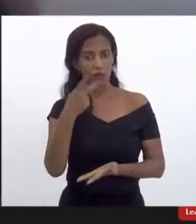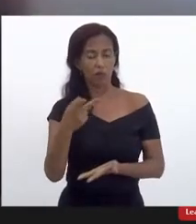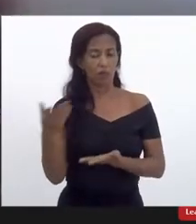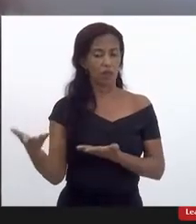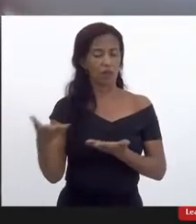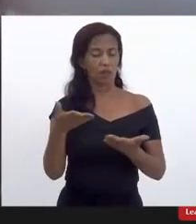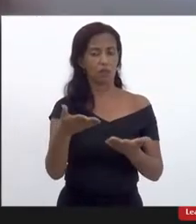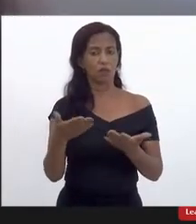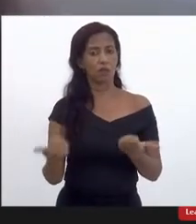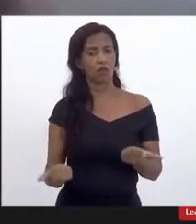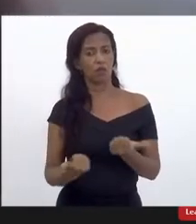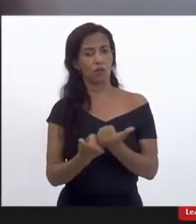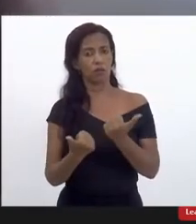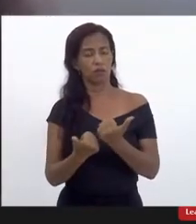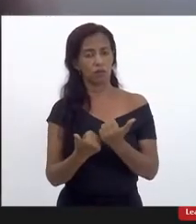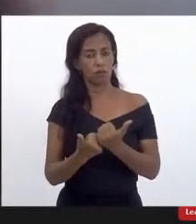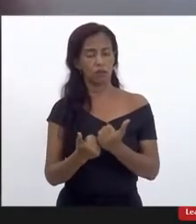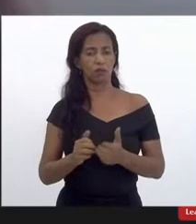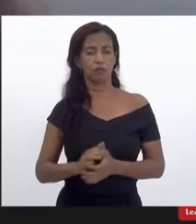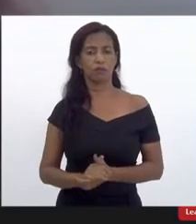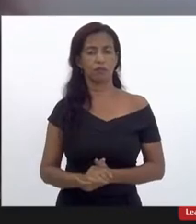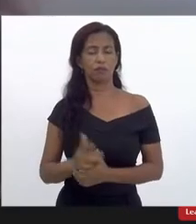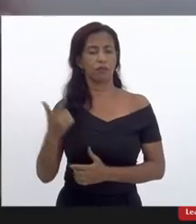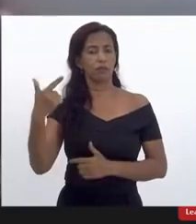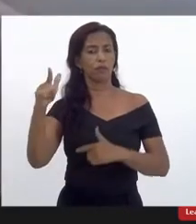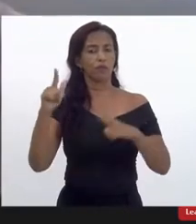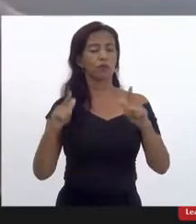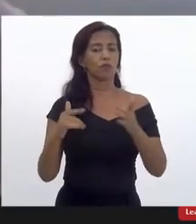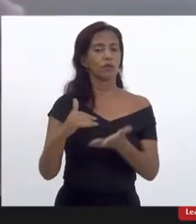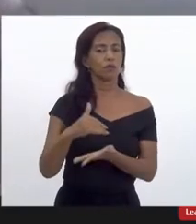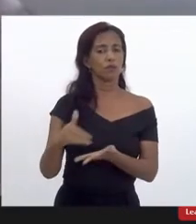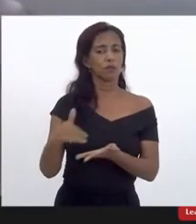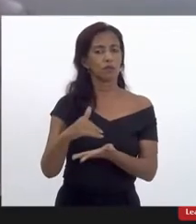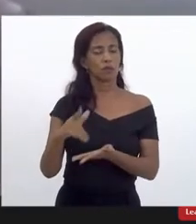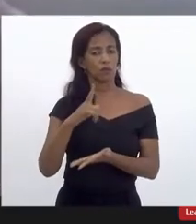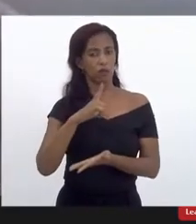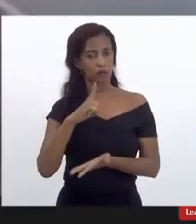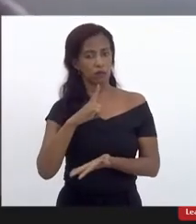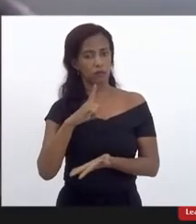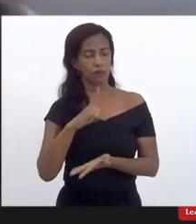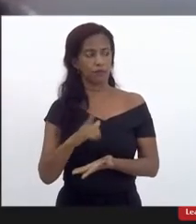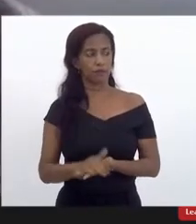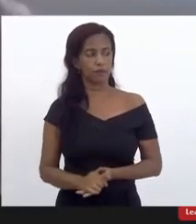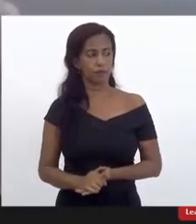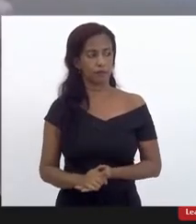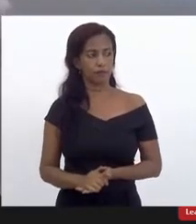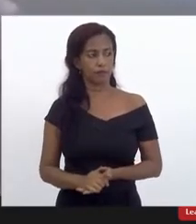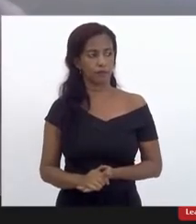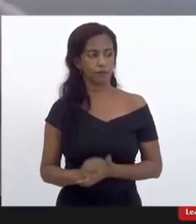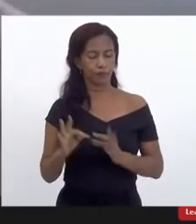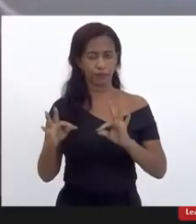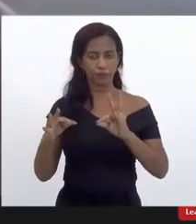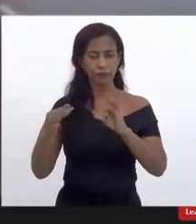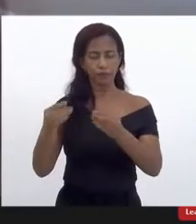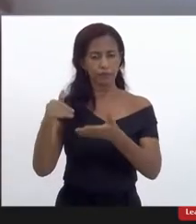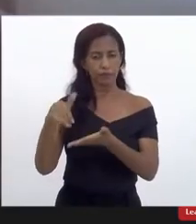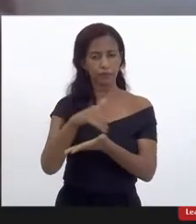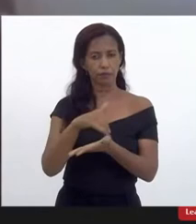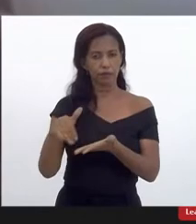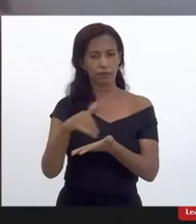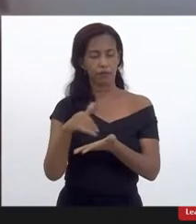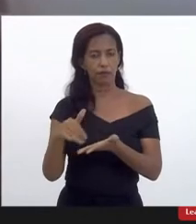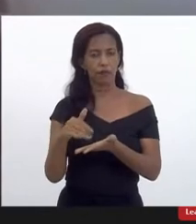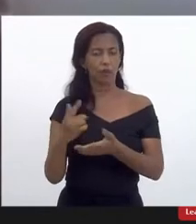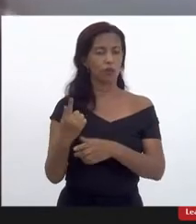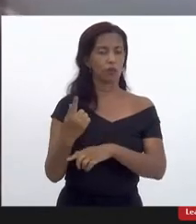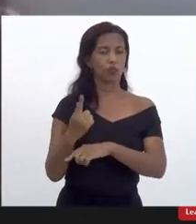os auxílios que outras secretarias recebem, em todas as secretarias, o